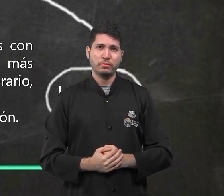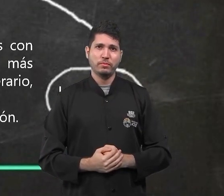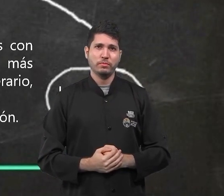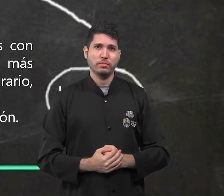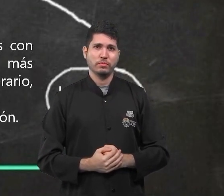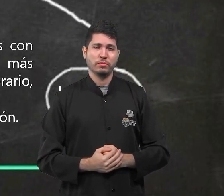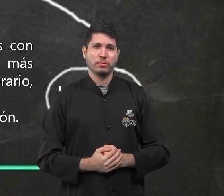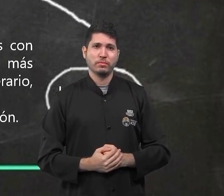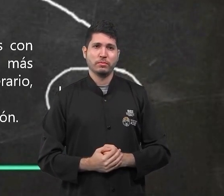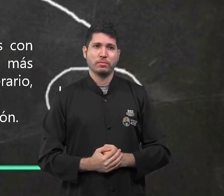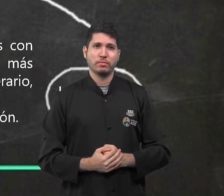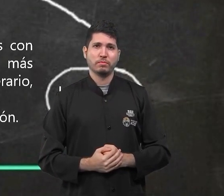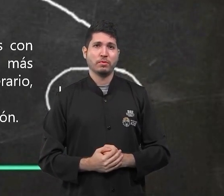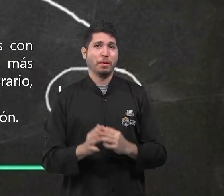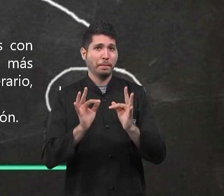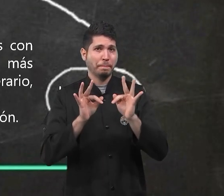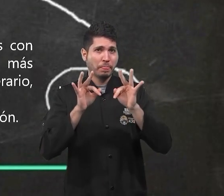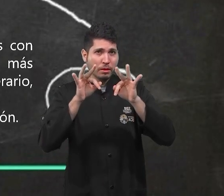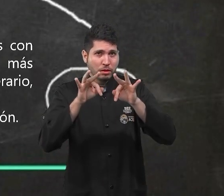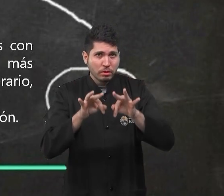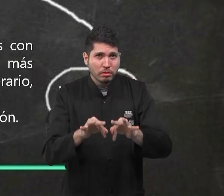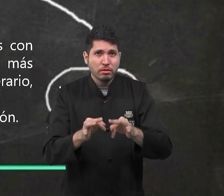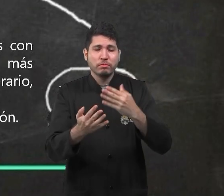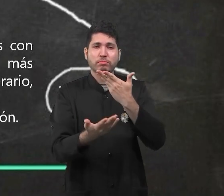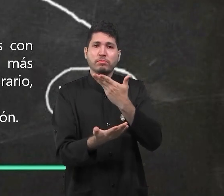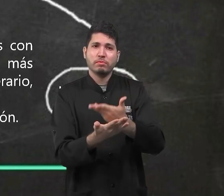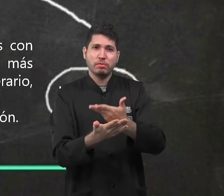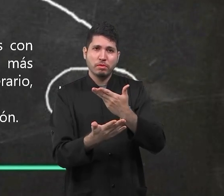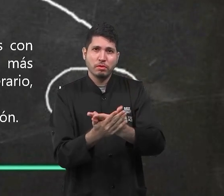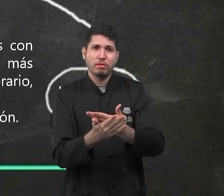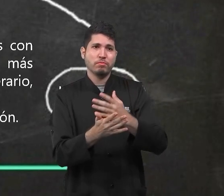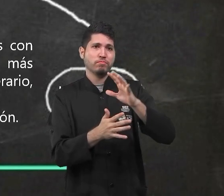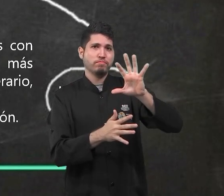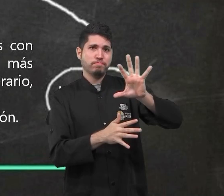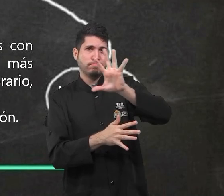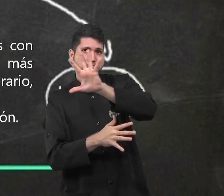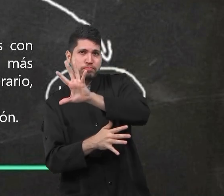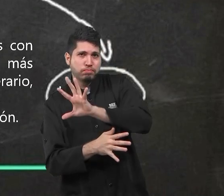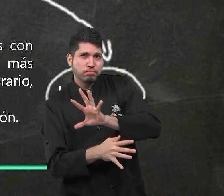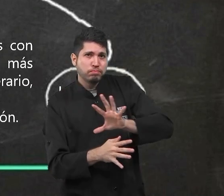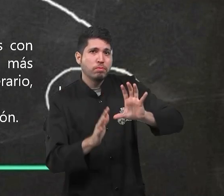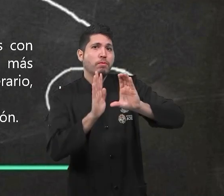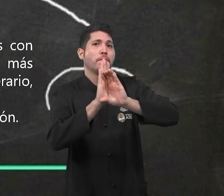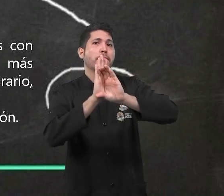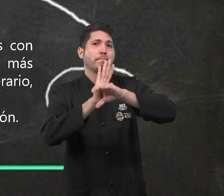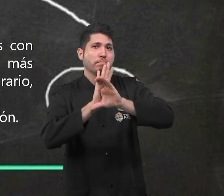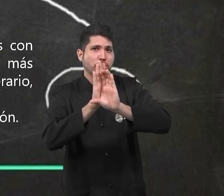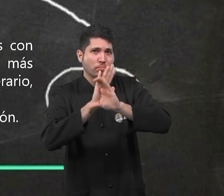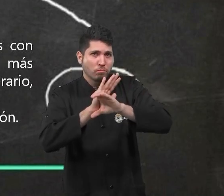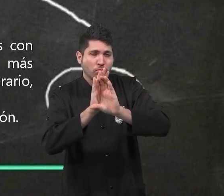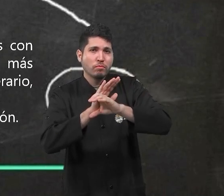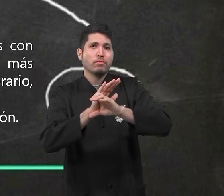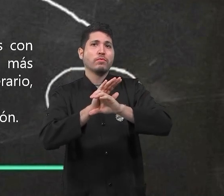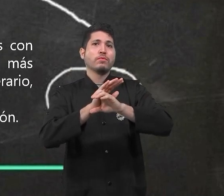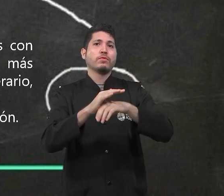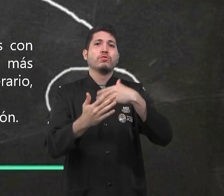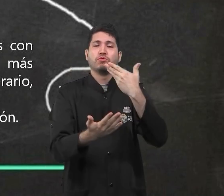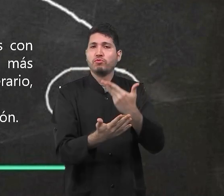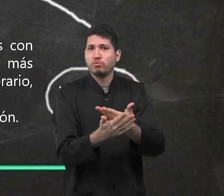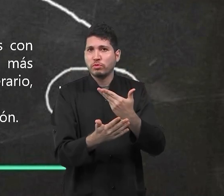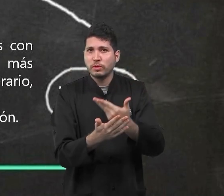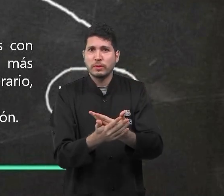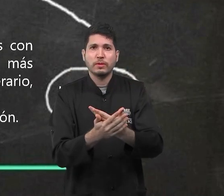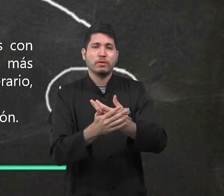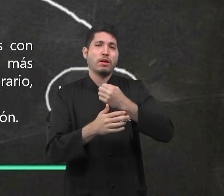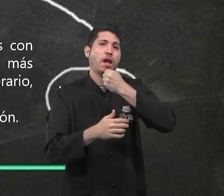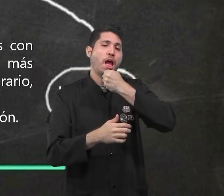E aí, galerinha, é isso. Chegamos ao final da aula e temos o nosso mapa conceitual. Trabalhamos em la clase de hoy la noticia, la entrevista,